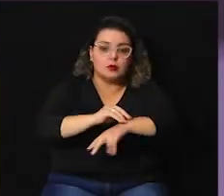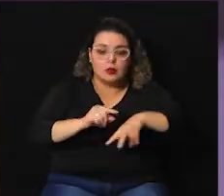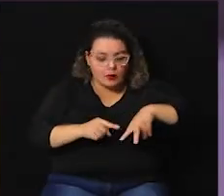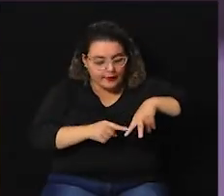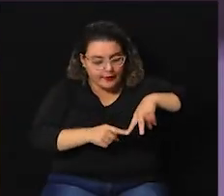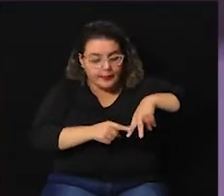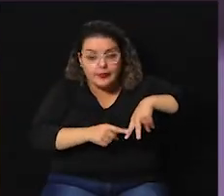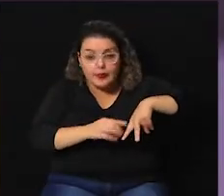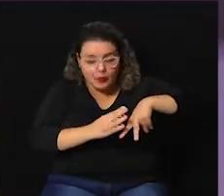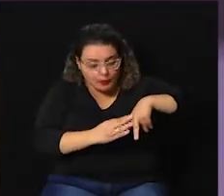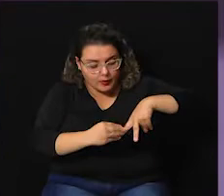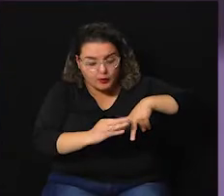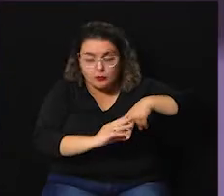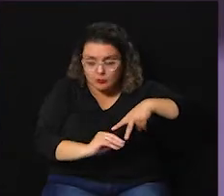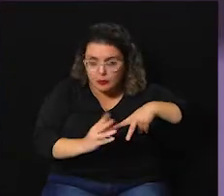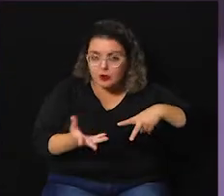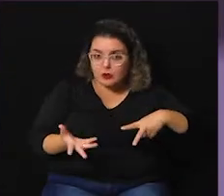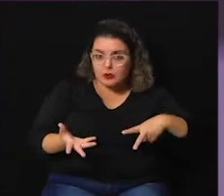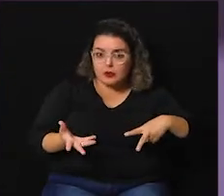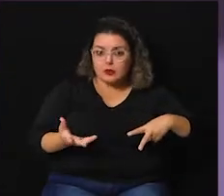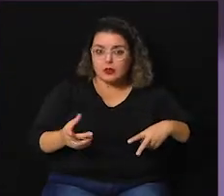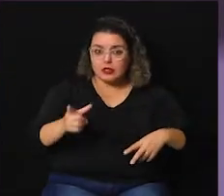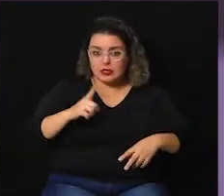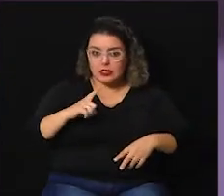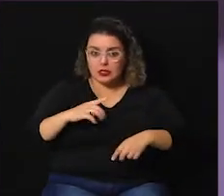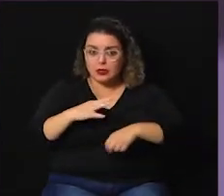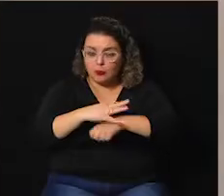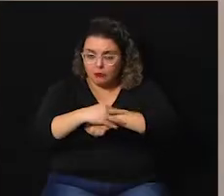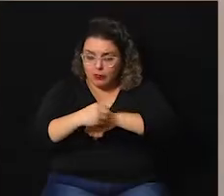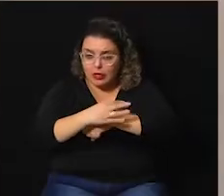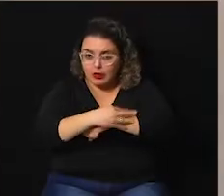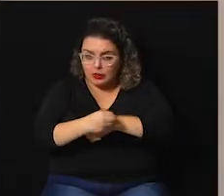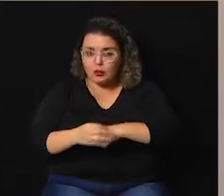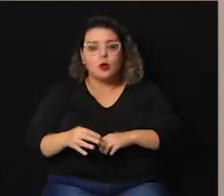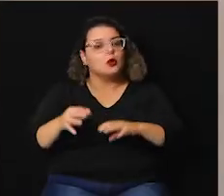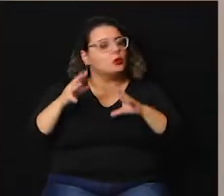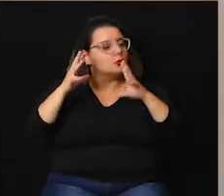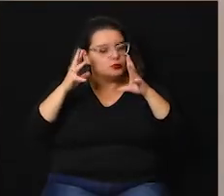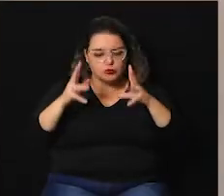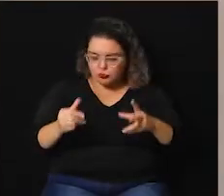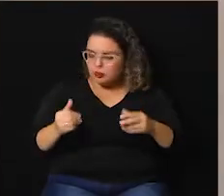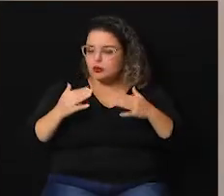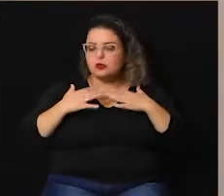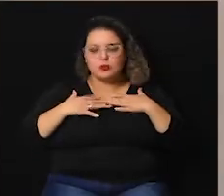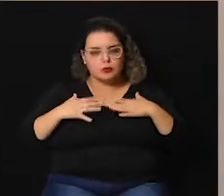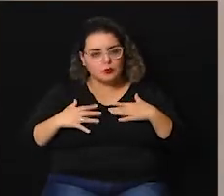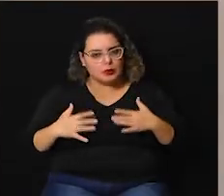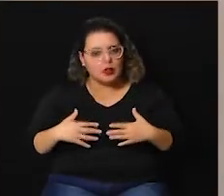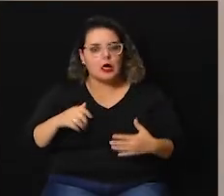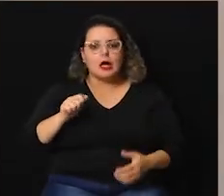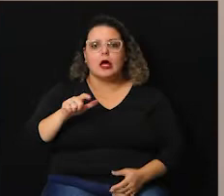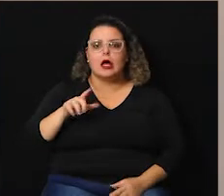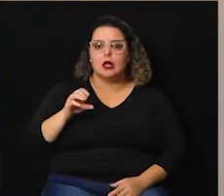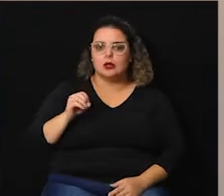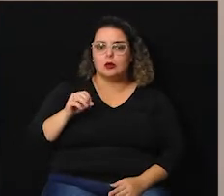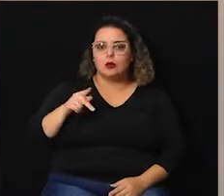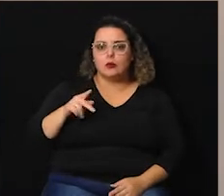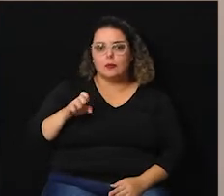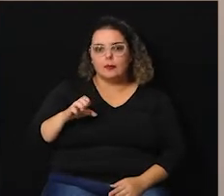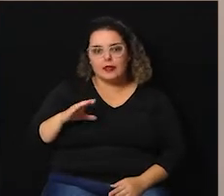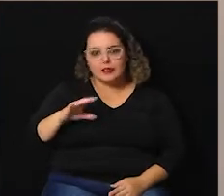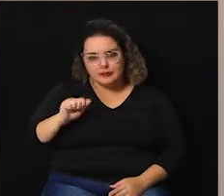perna, todas as partes do corpo que tenham pelo, doutor? Todas as partes. Aí, alopecia